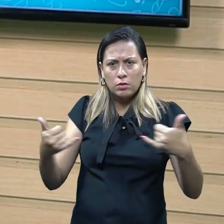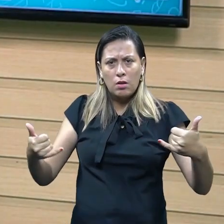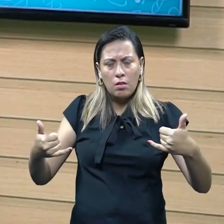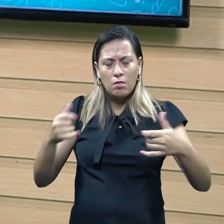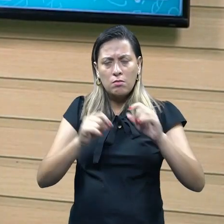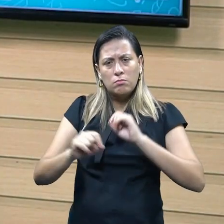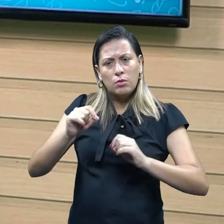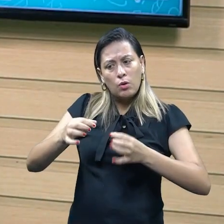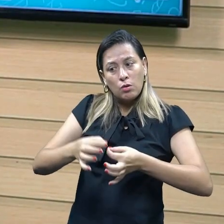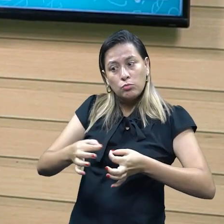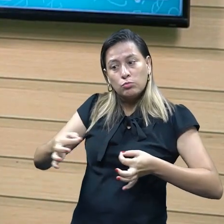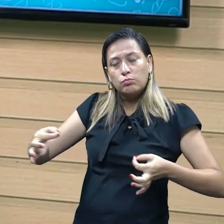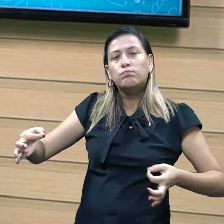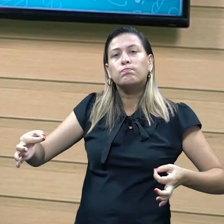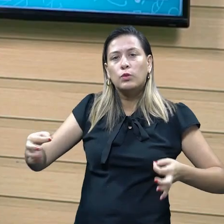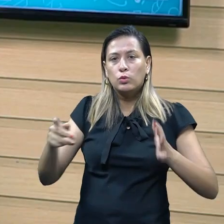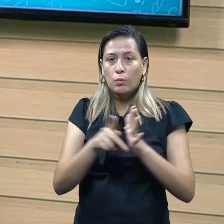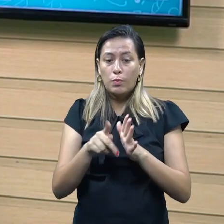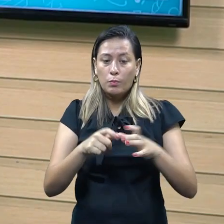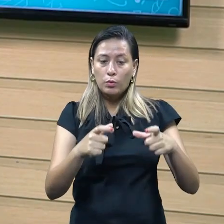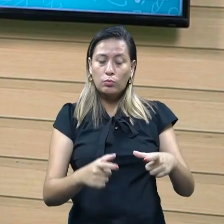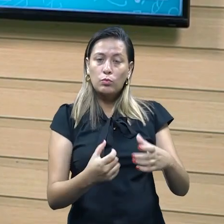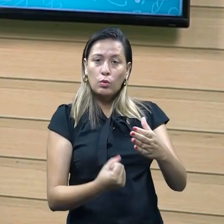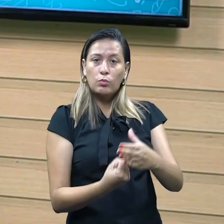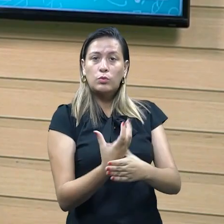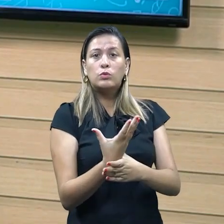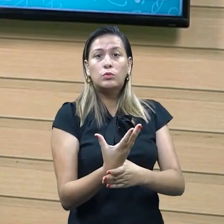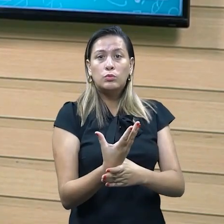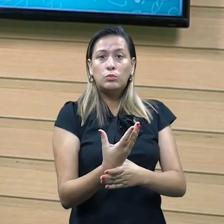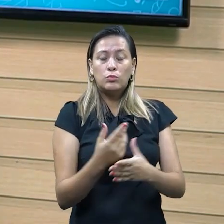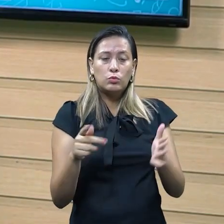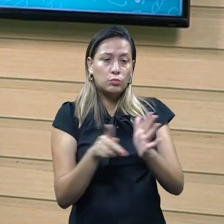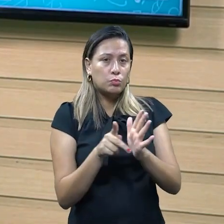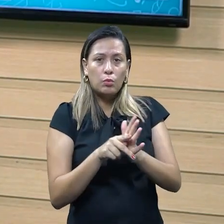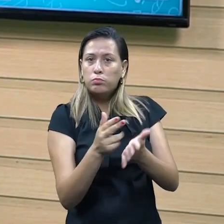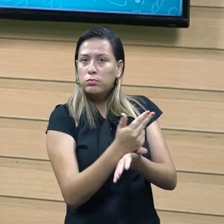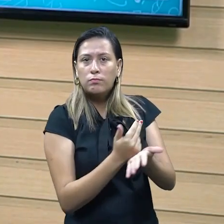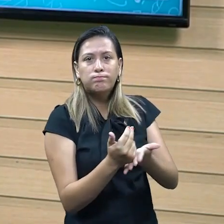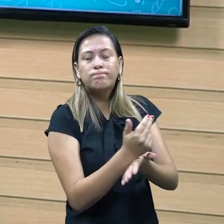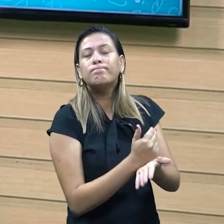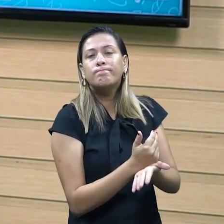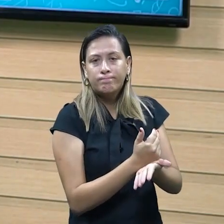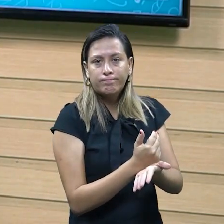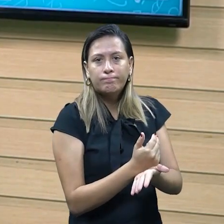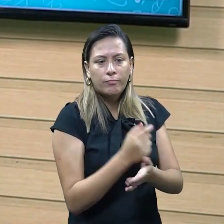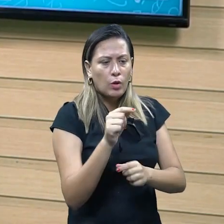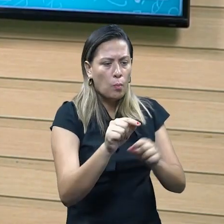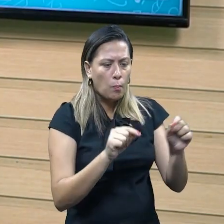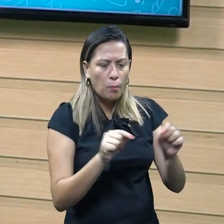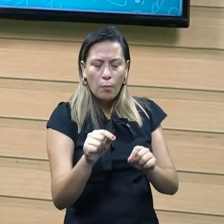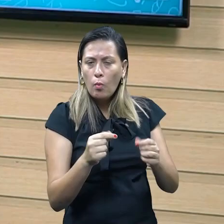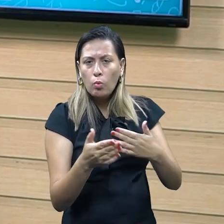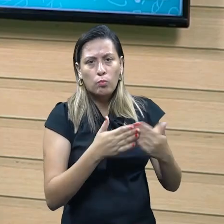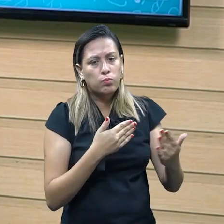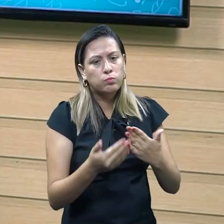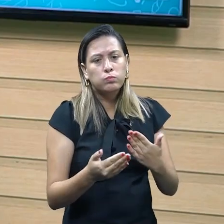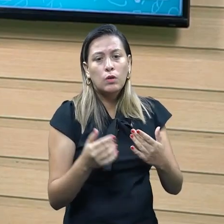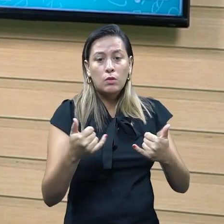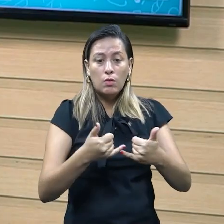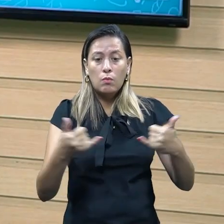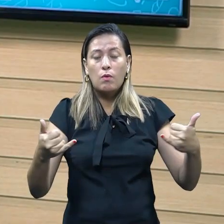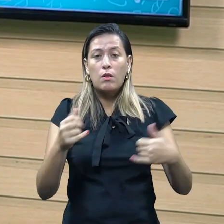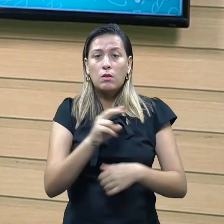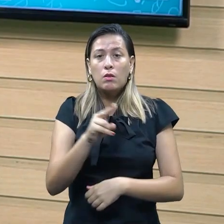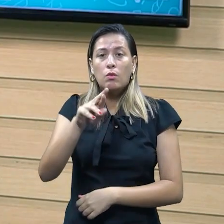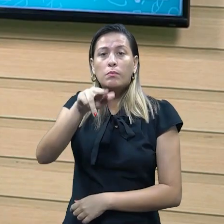é a distância entre a origem e o ponto da figura, de qualquer ponto dessa figura, e esta linha vai ser chamada